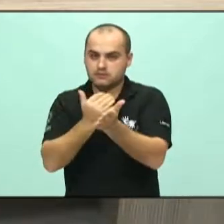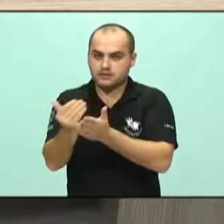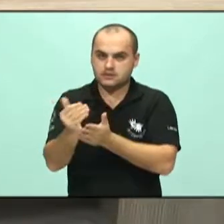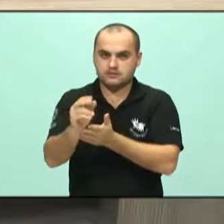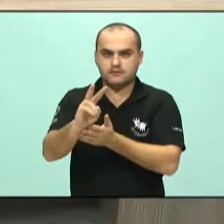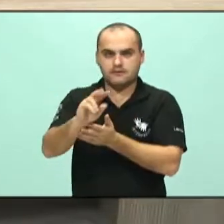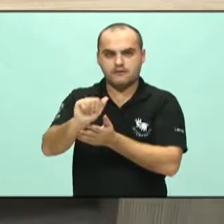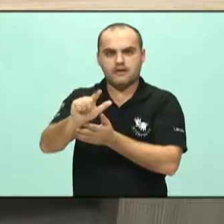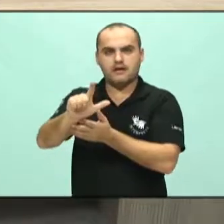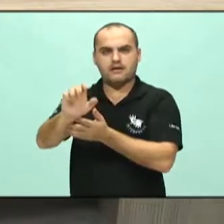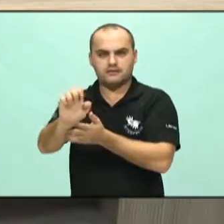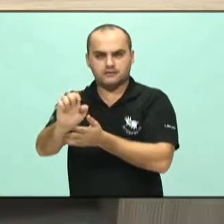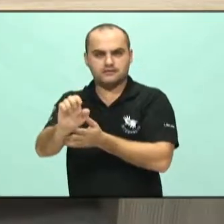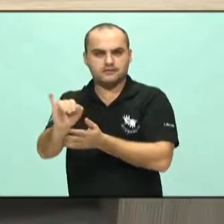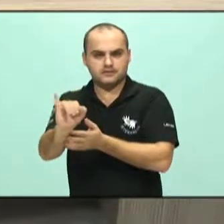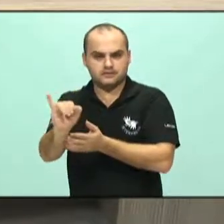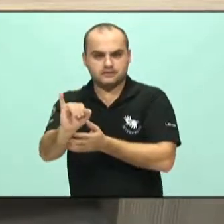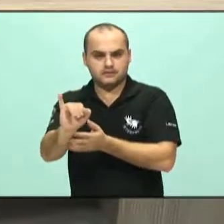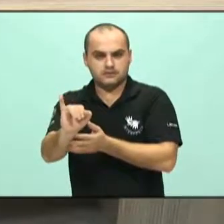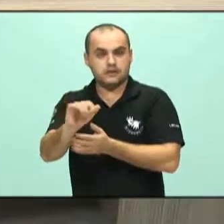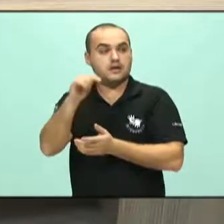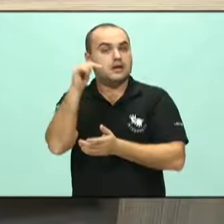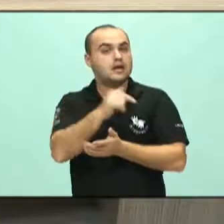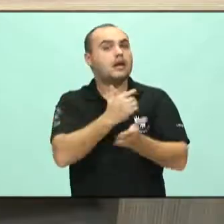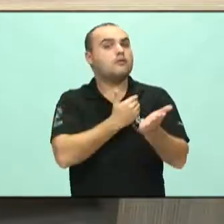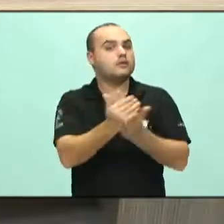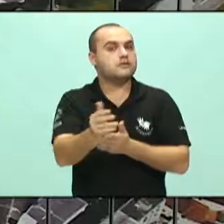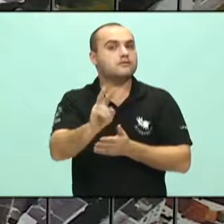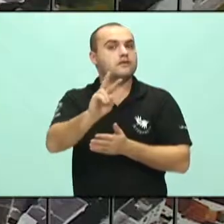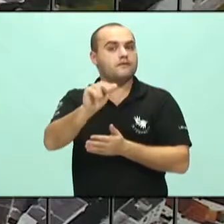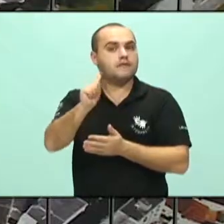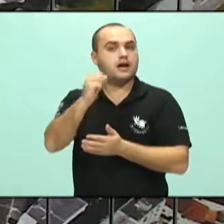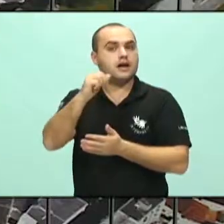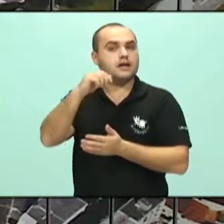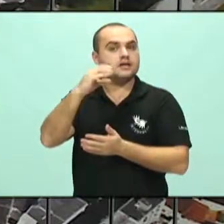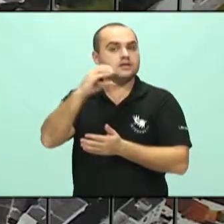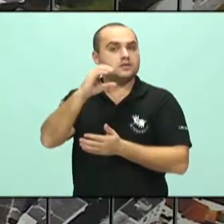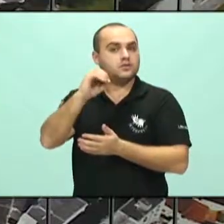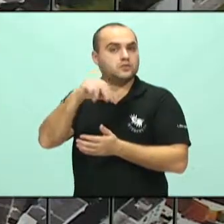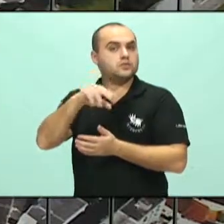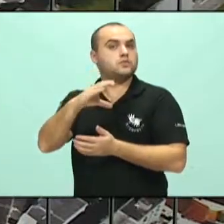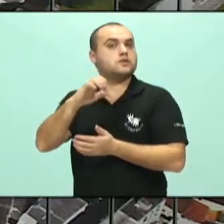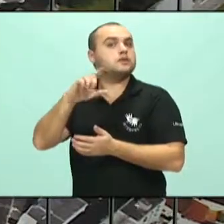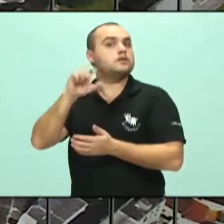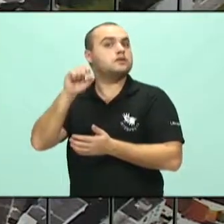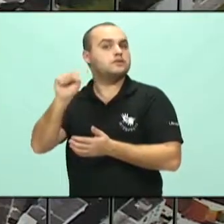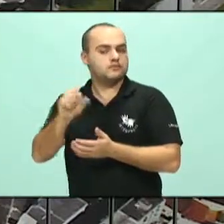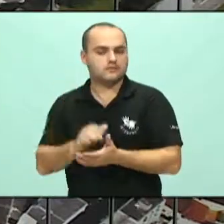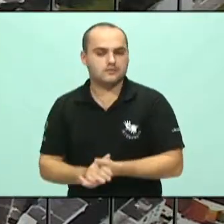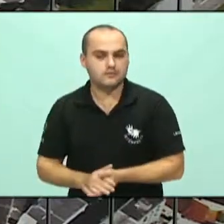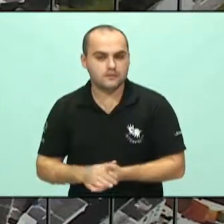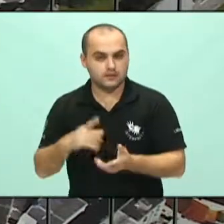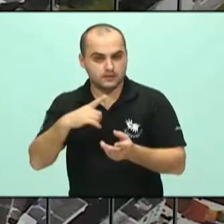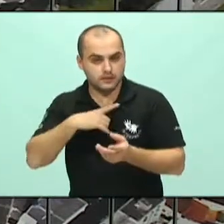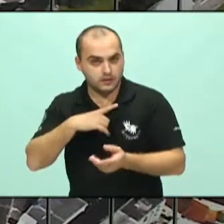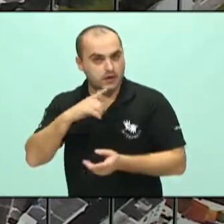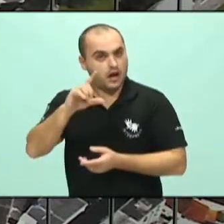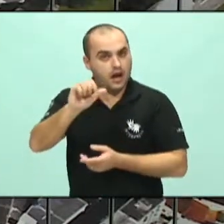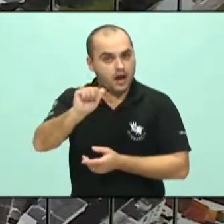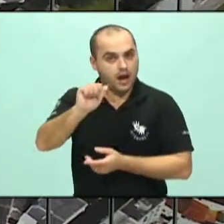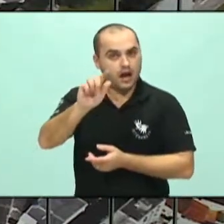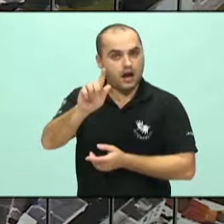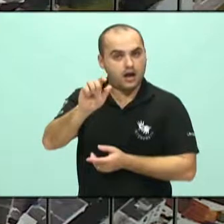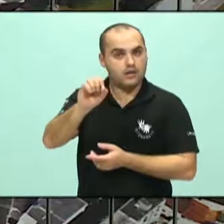Itajaí, iniciada por Vasconcelos Drummond. Nós temos Agostinho Alves Ramos, que